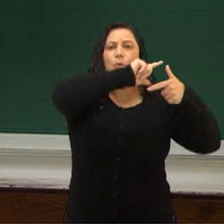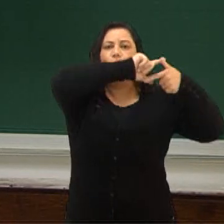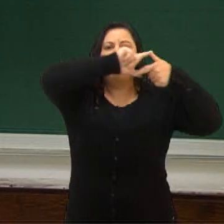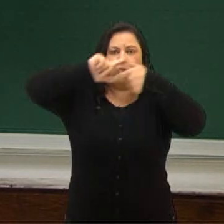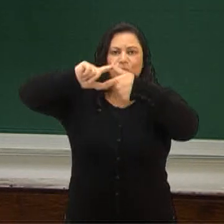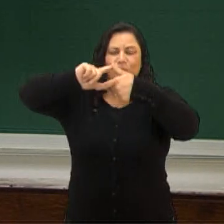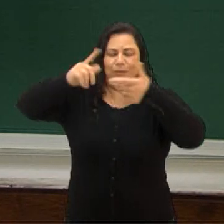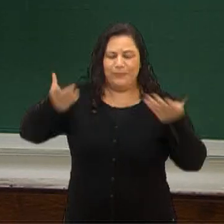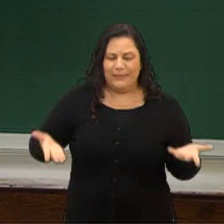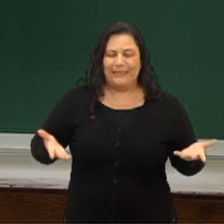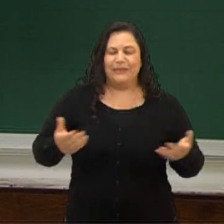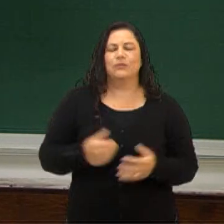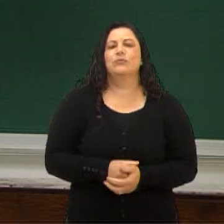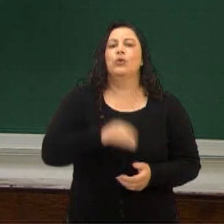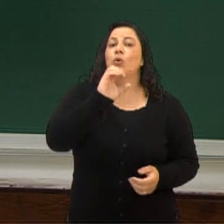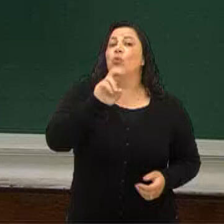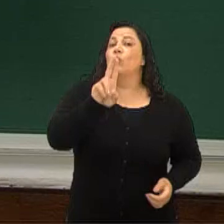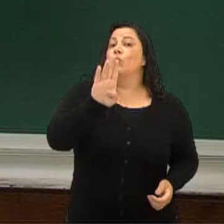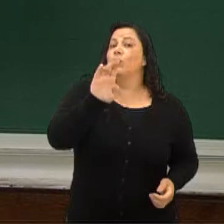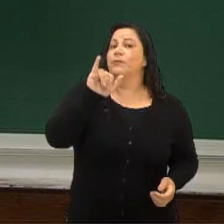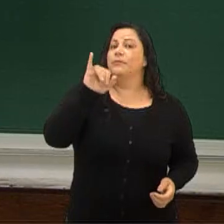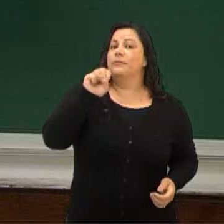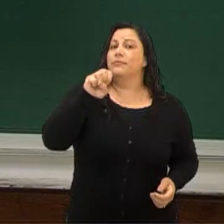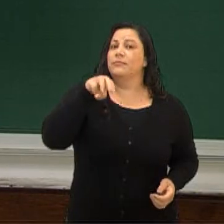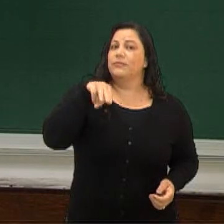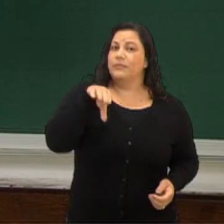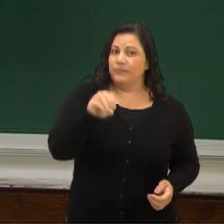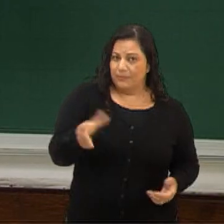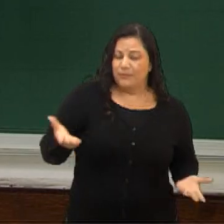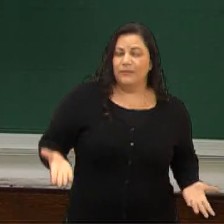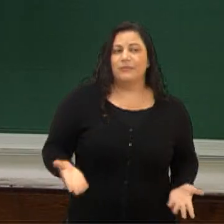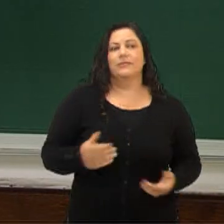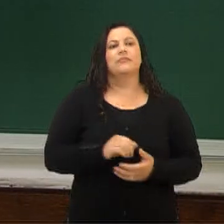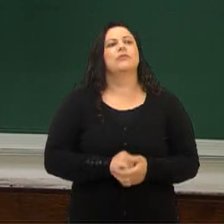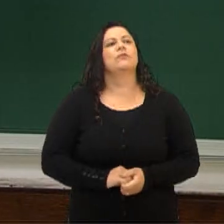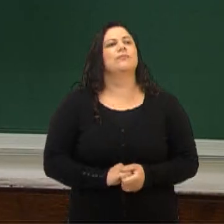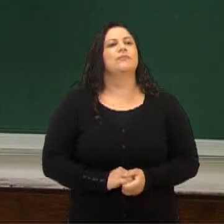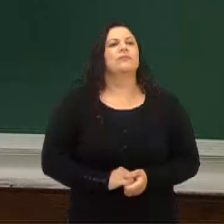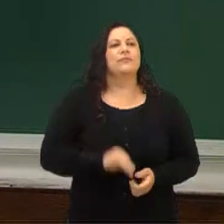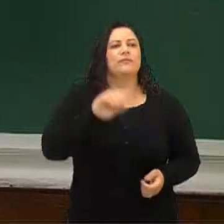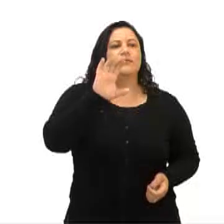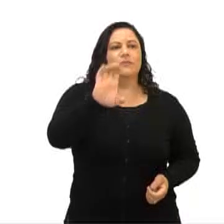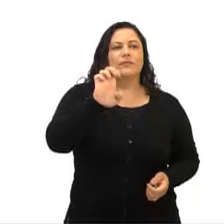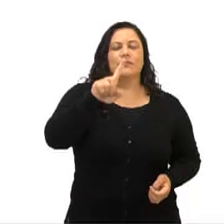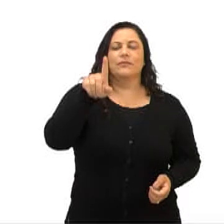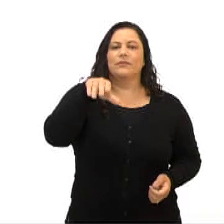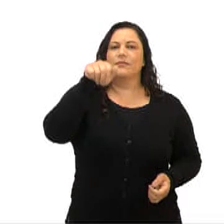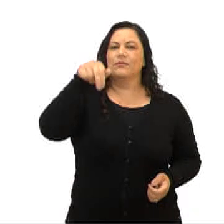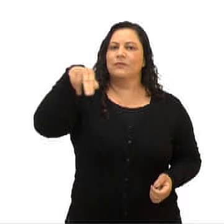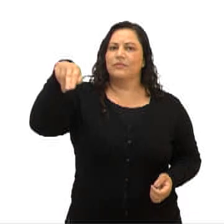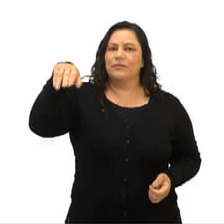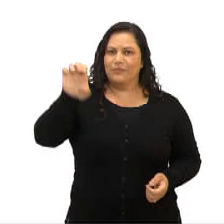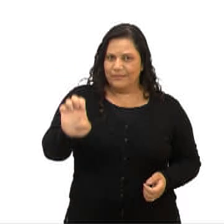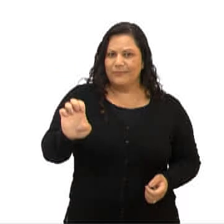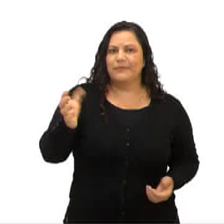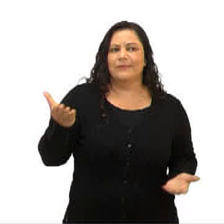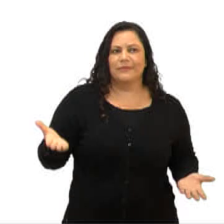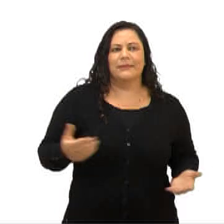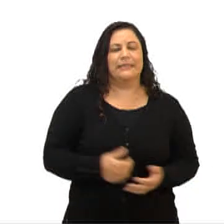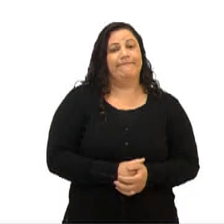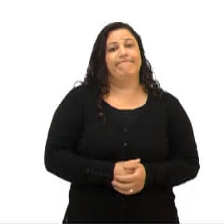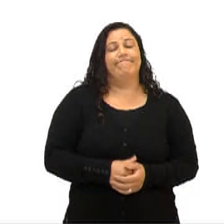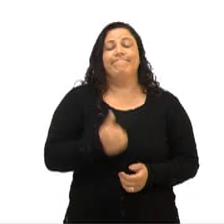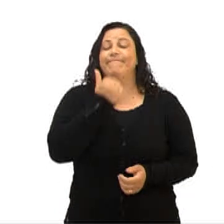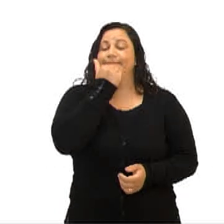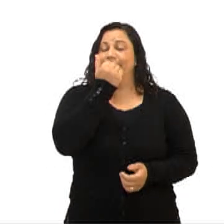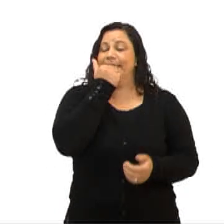né? que se inspiraram vendo uma exposição do Cézanne. Né? Então vamos aqui, cursou Direito, não passou nos exames